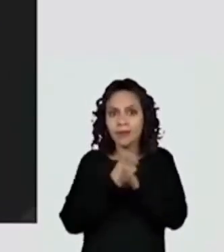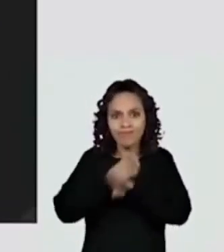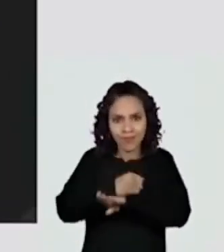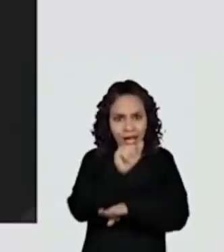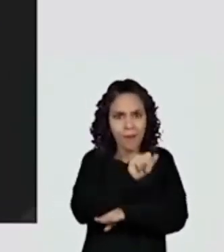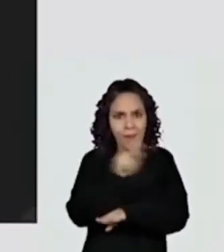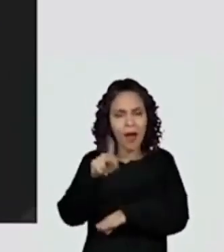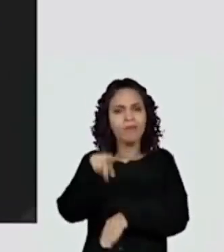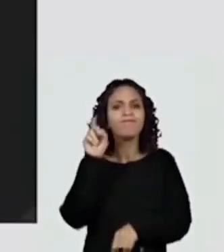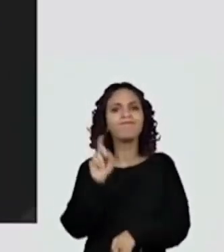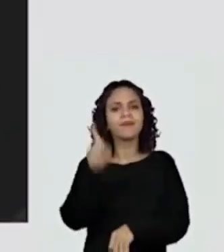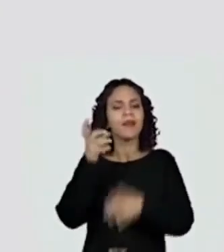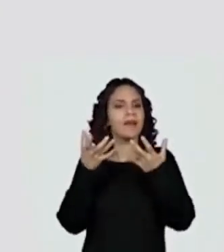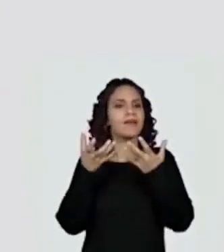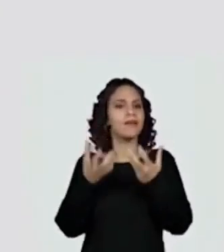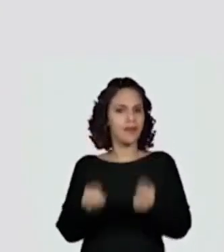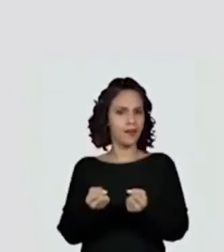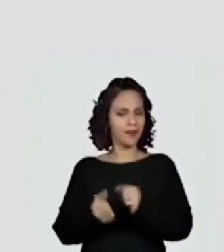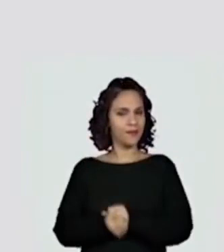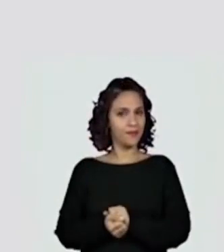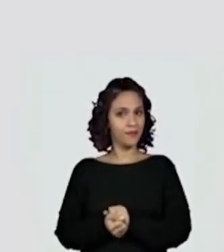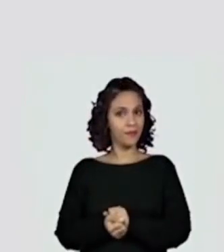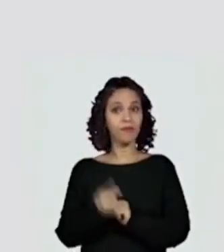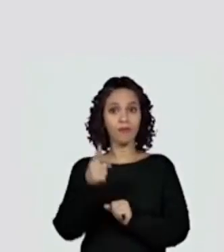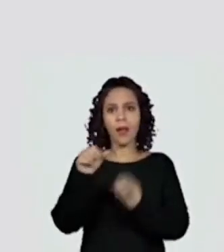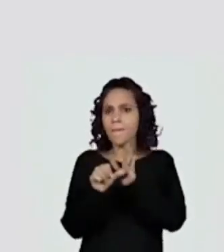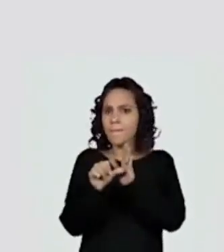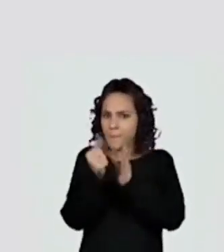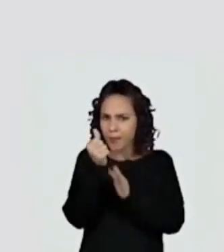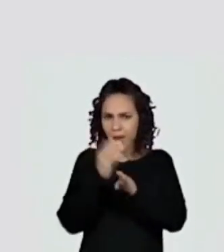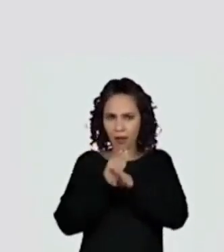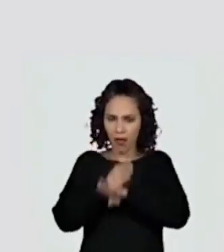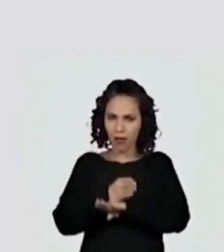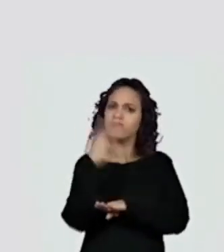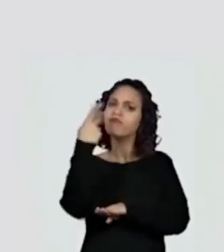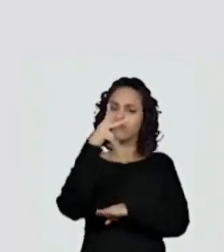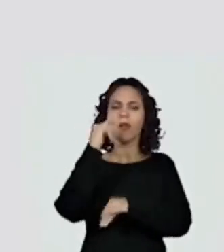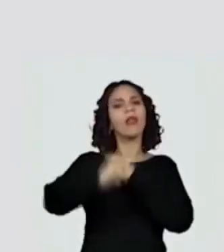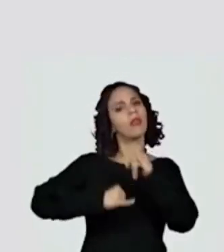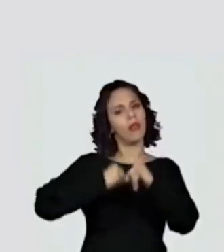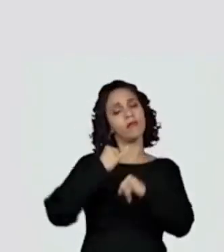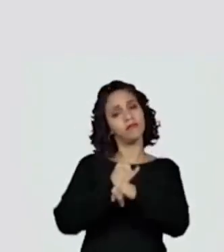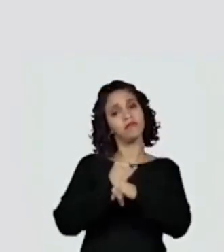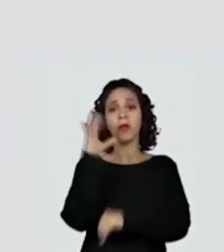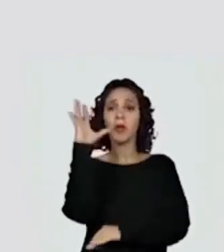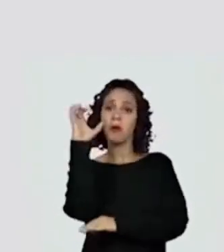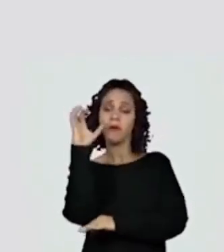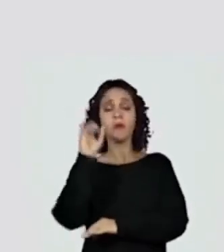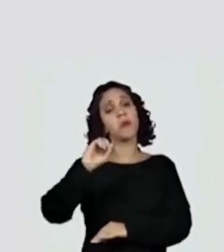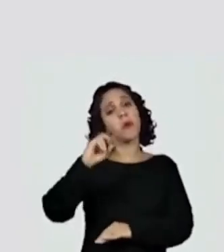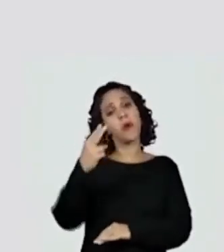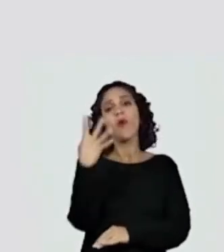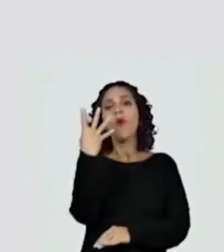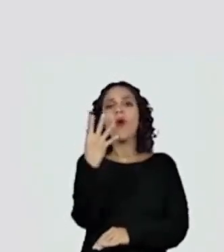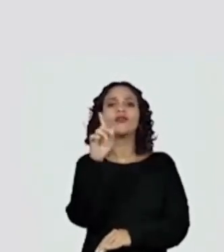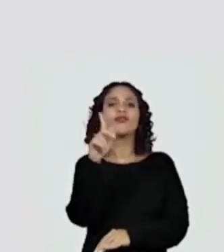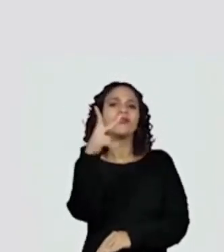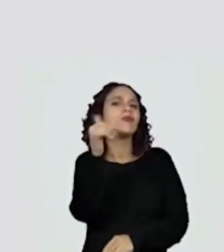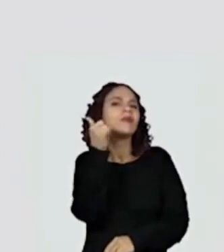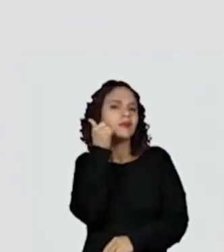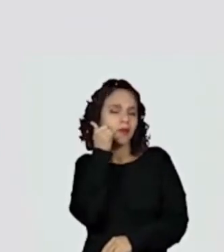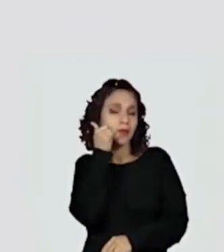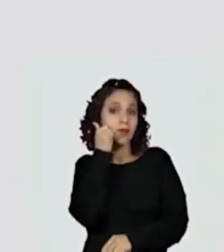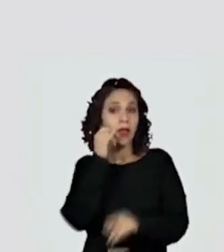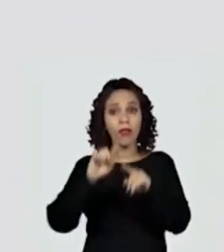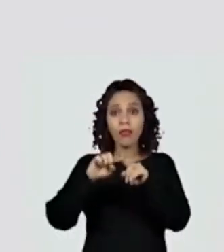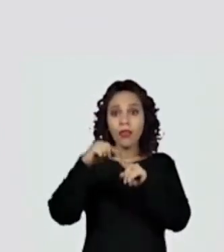a primeira vez que você acessar o aplicativo. Nesse primeiro acesso, você deve estar conectado na sua internet, via Wi-Fi ou 4G. Uma